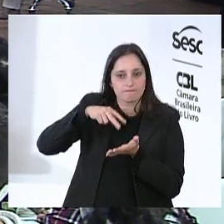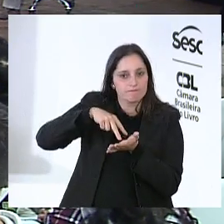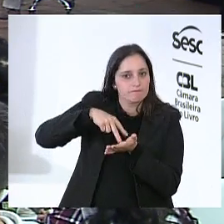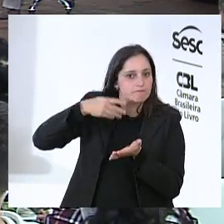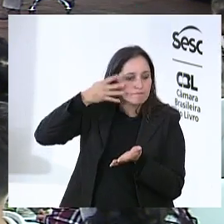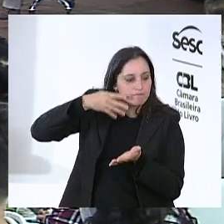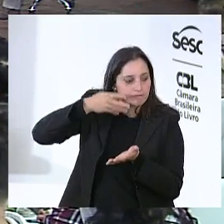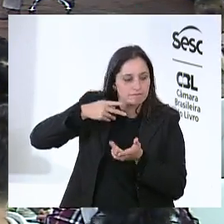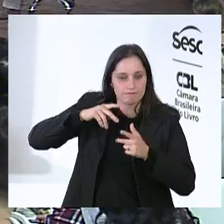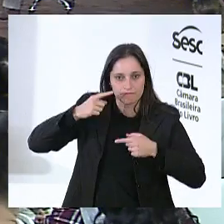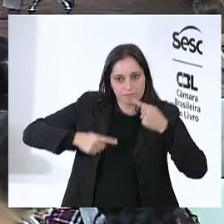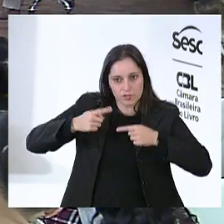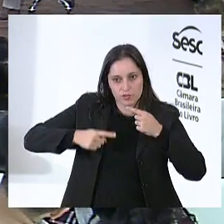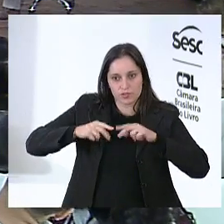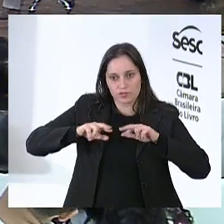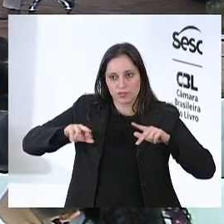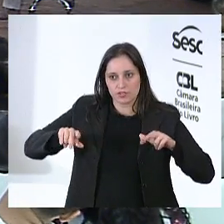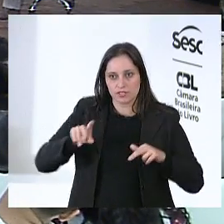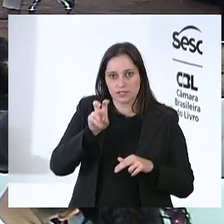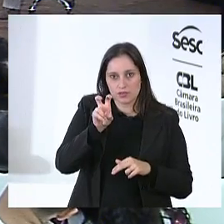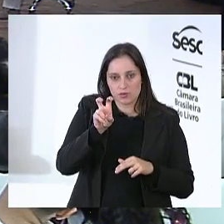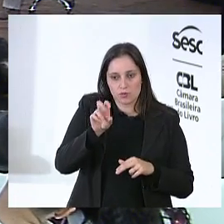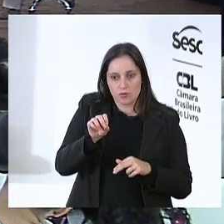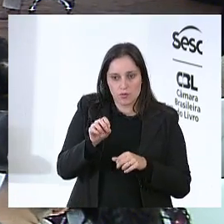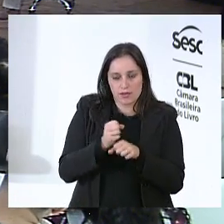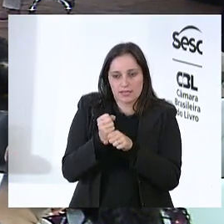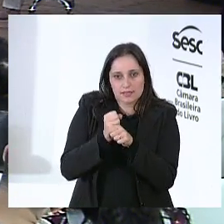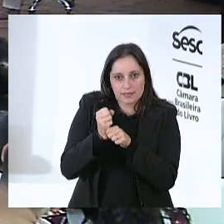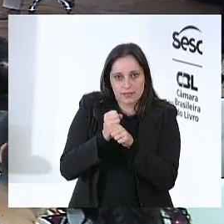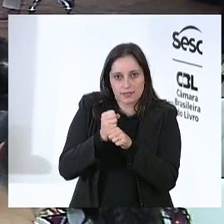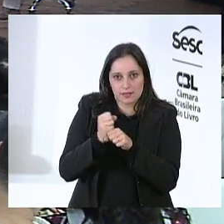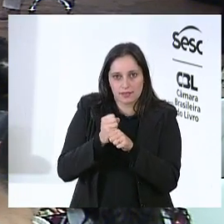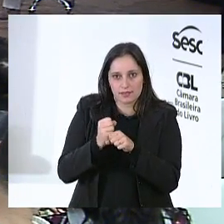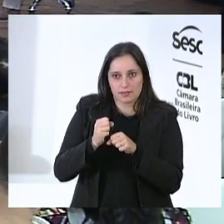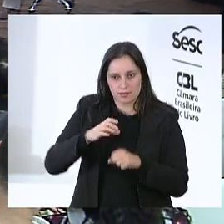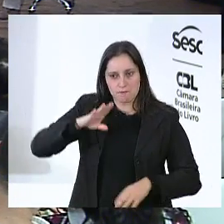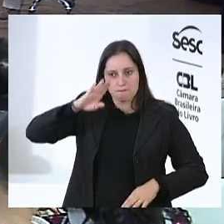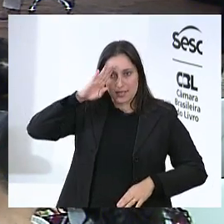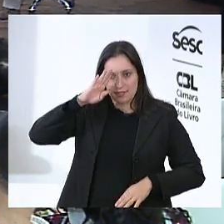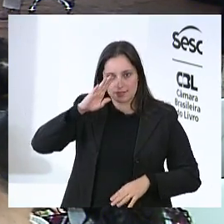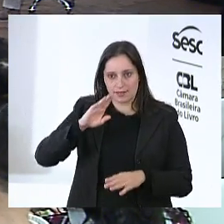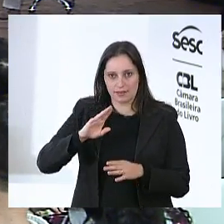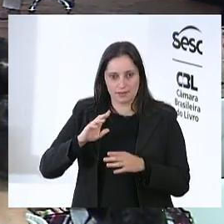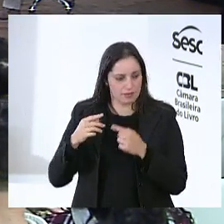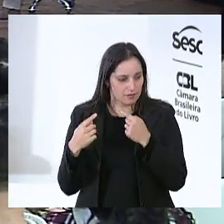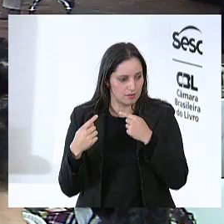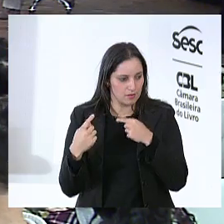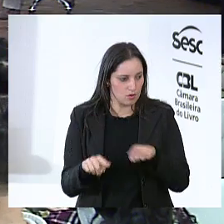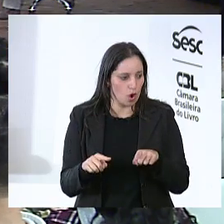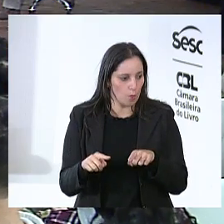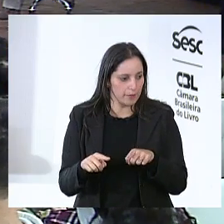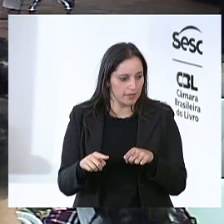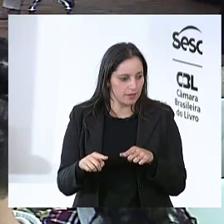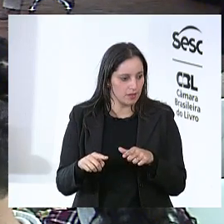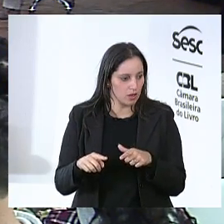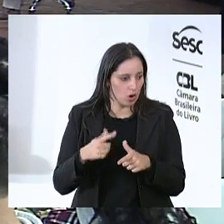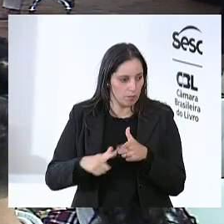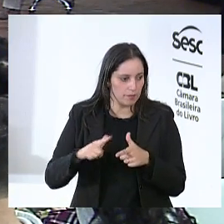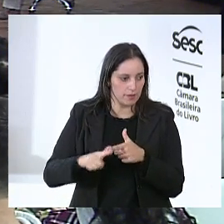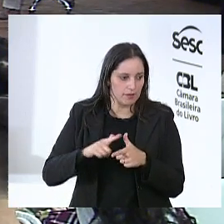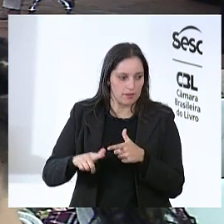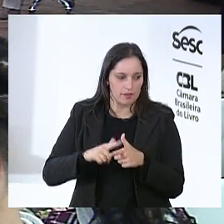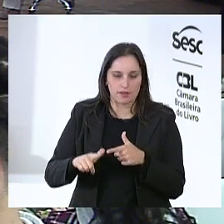Procura discutir 50 anos do golpe civil-militar no Brasil e suas consequências históricas, abordadas a partir de diferentes pontos de